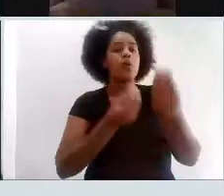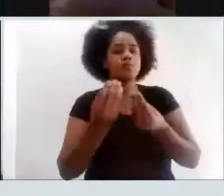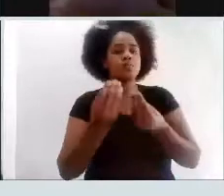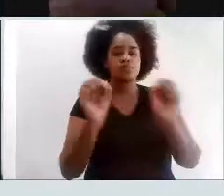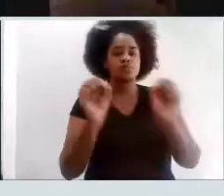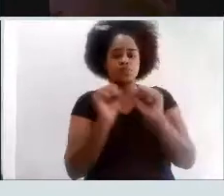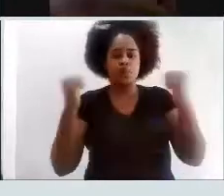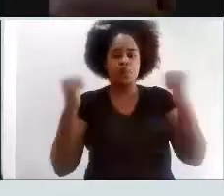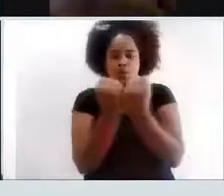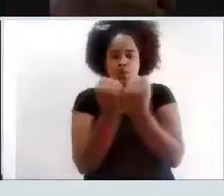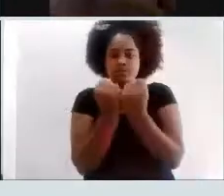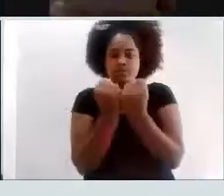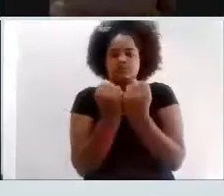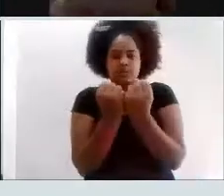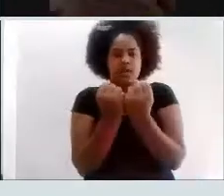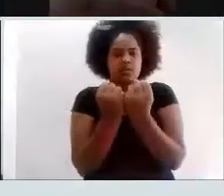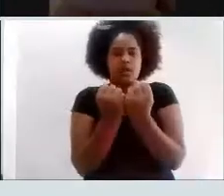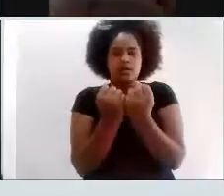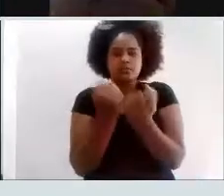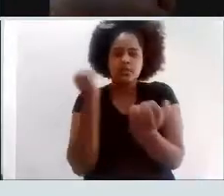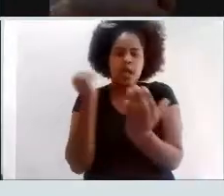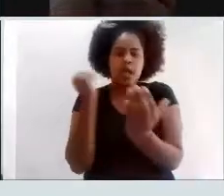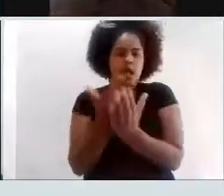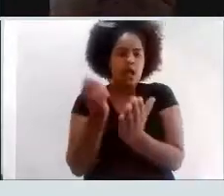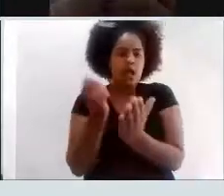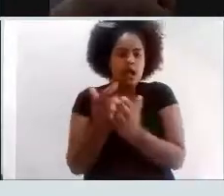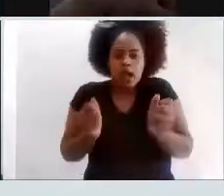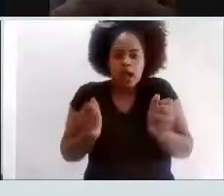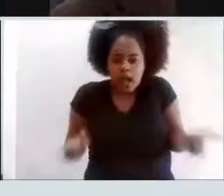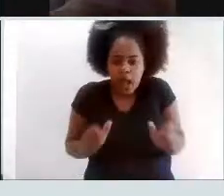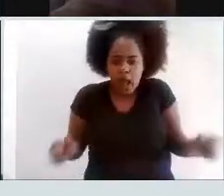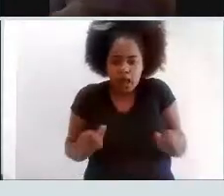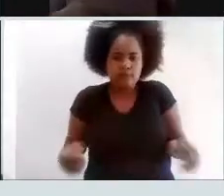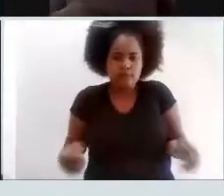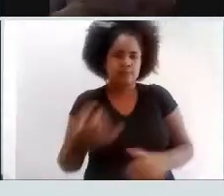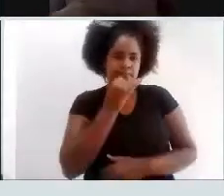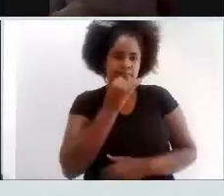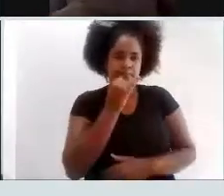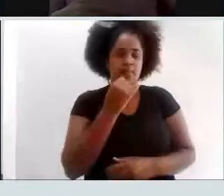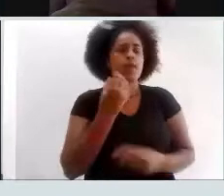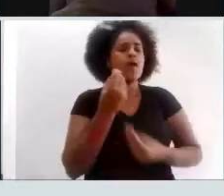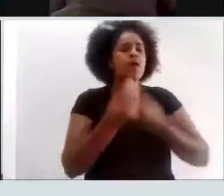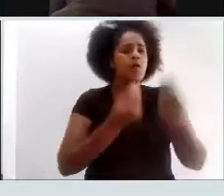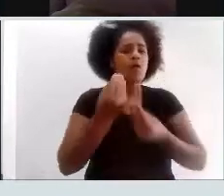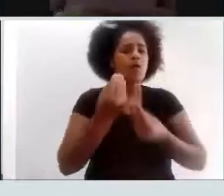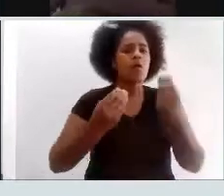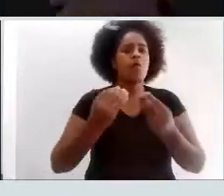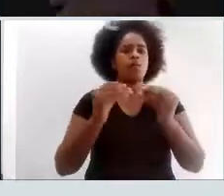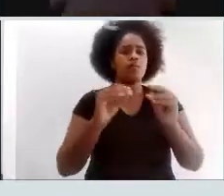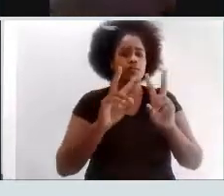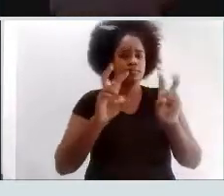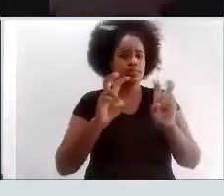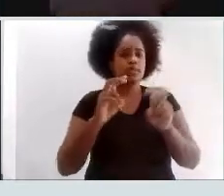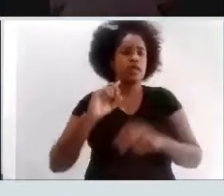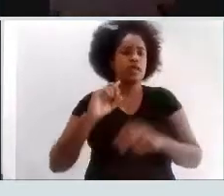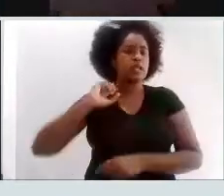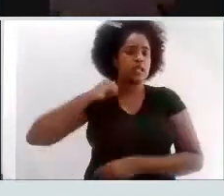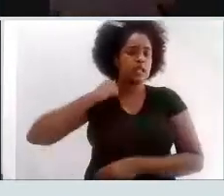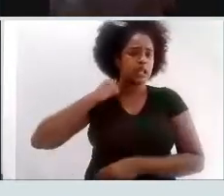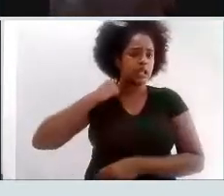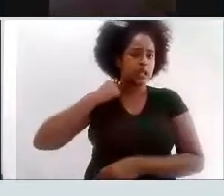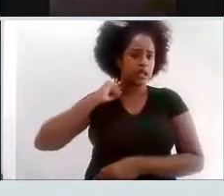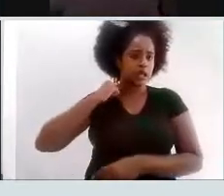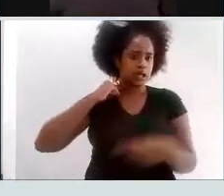com lixo. Será que a sociedade de consumo aumentou os índices de produção de dejetos poluentes na atualidade? Tentem